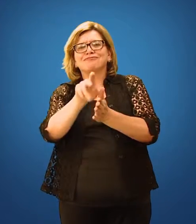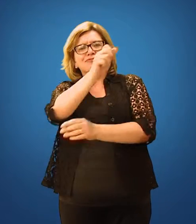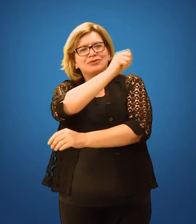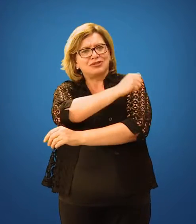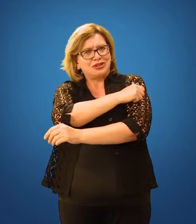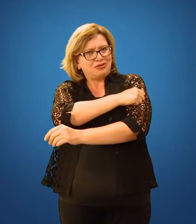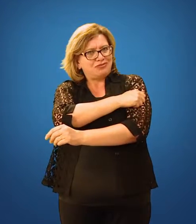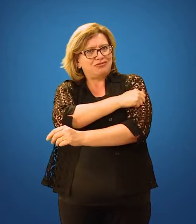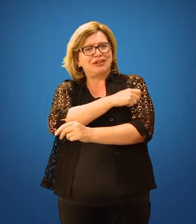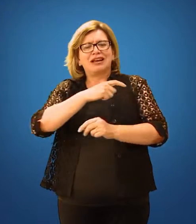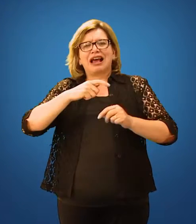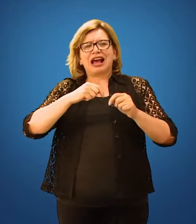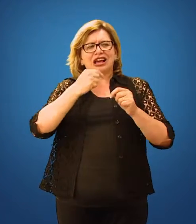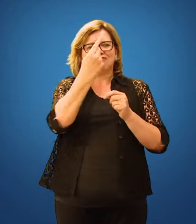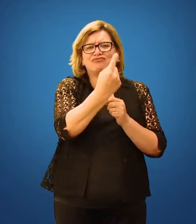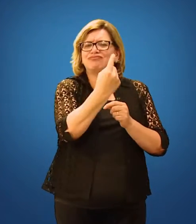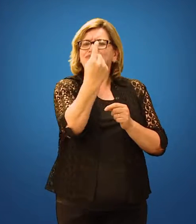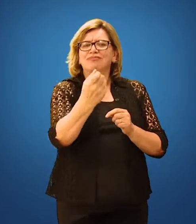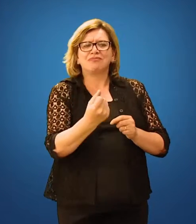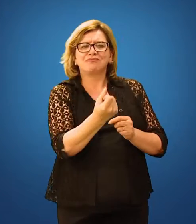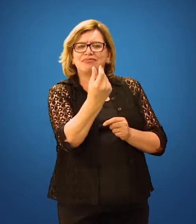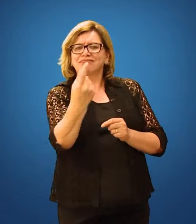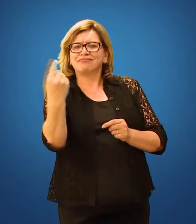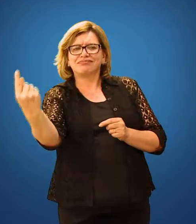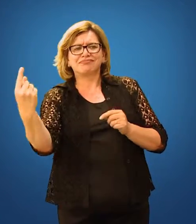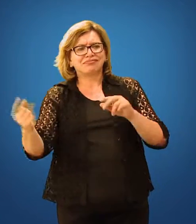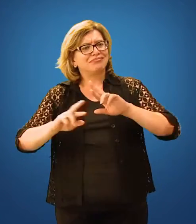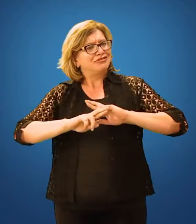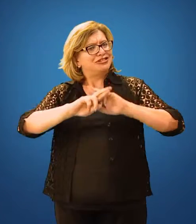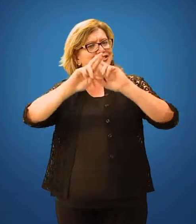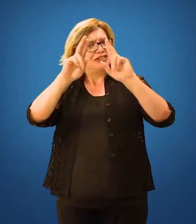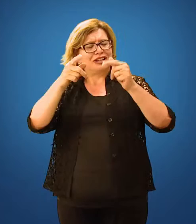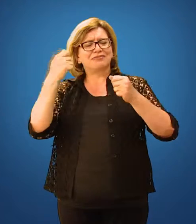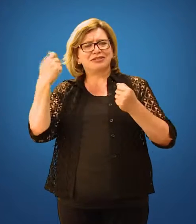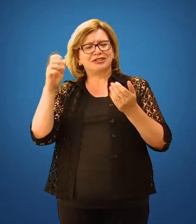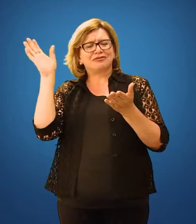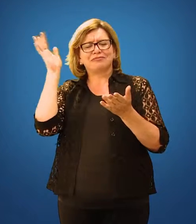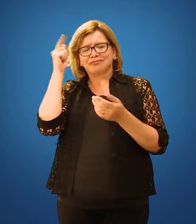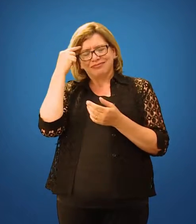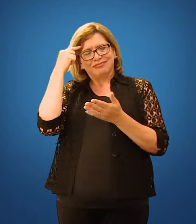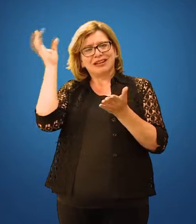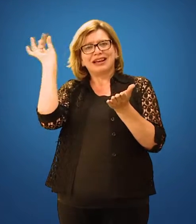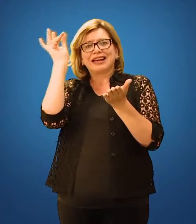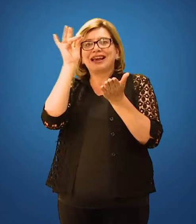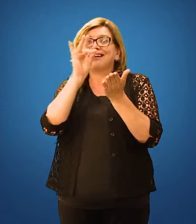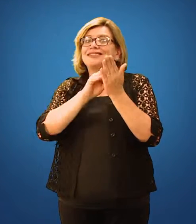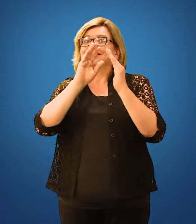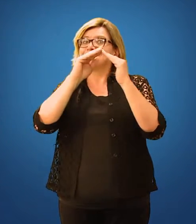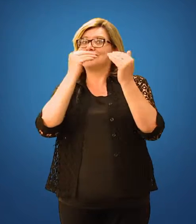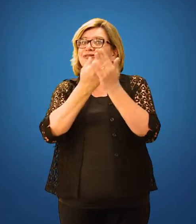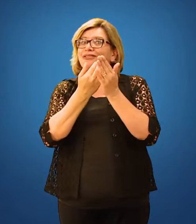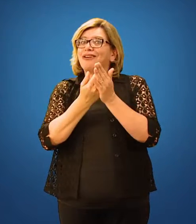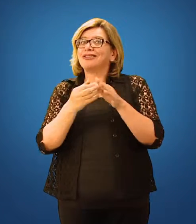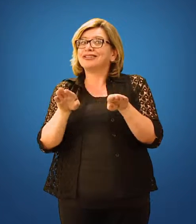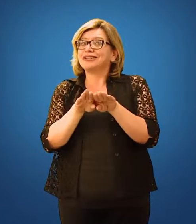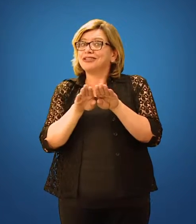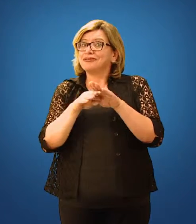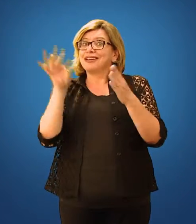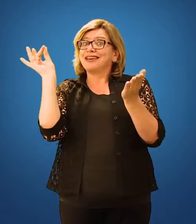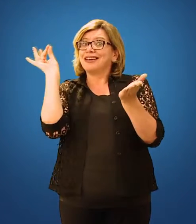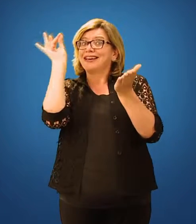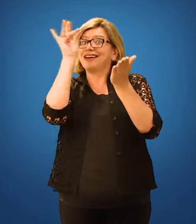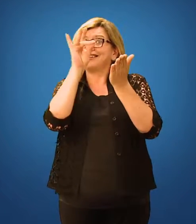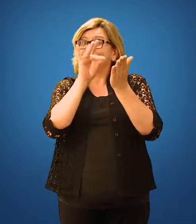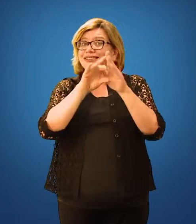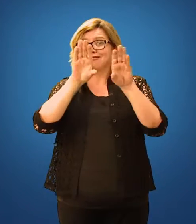turma é uma turma, cada aluno é um aluno. Eu tenho que pensar na realidade daquela instituição de ensino e daquela comunidade onde a minha instituição de ensino